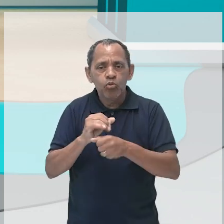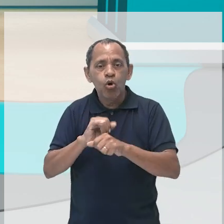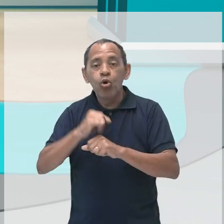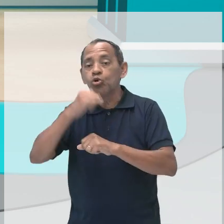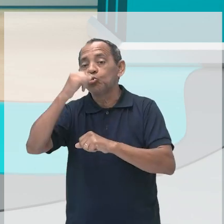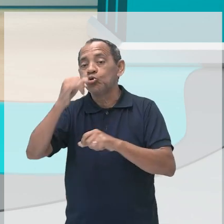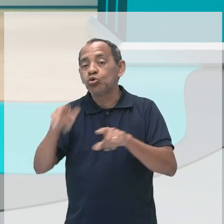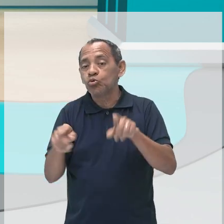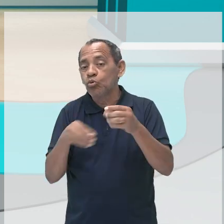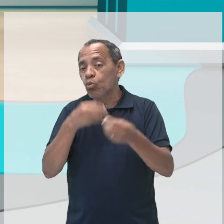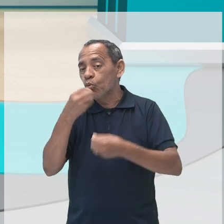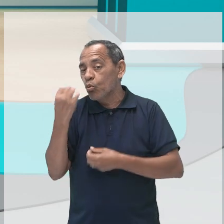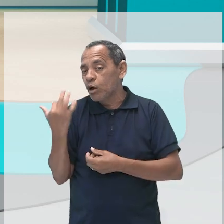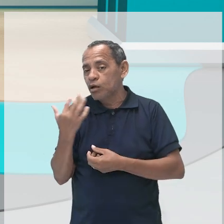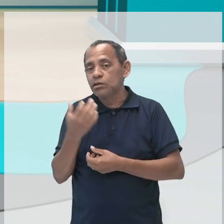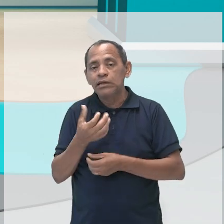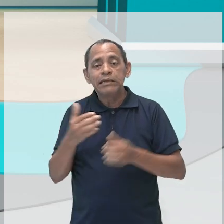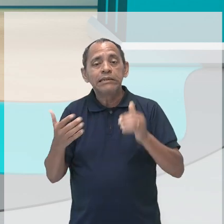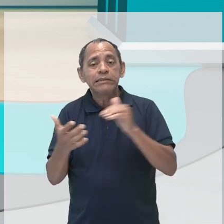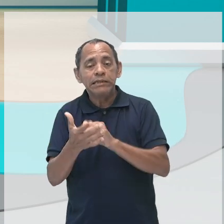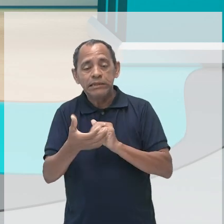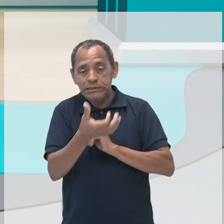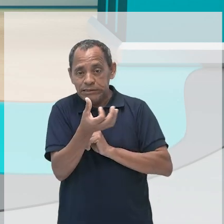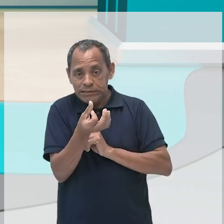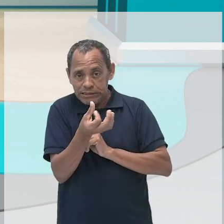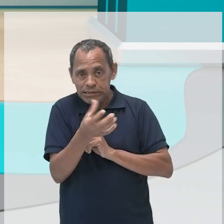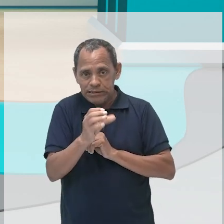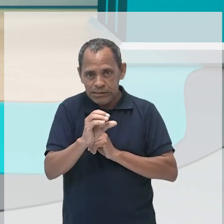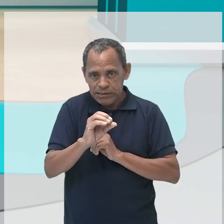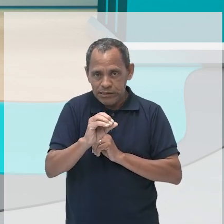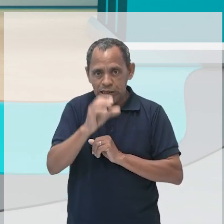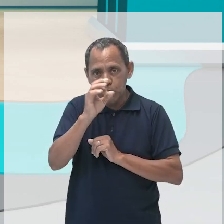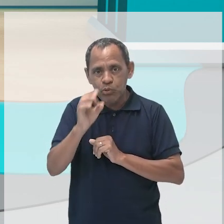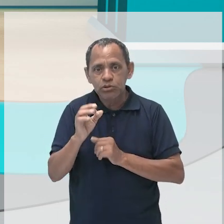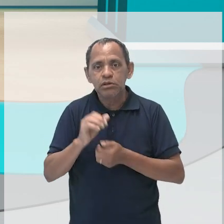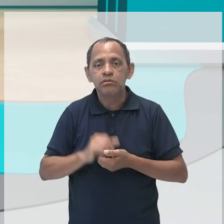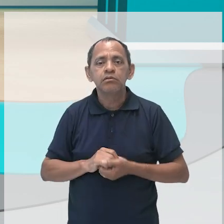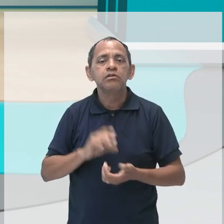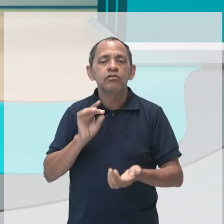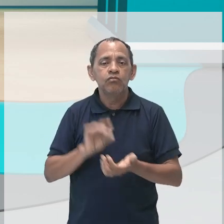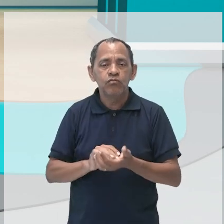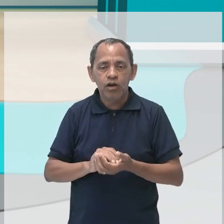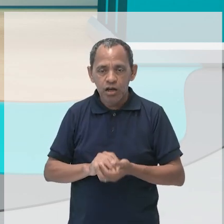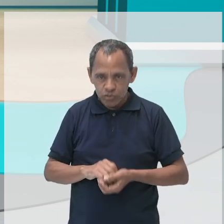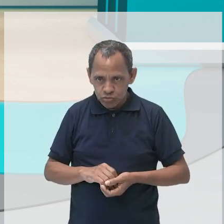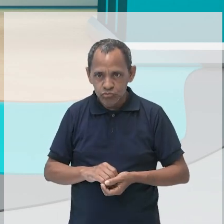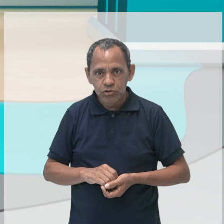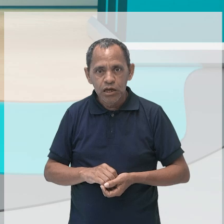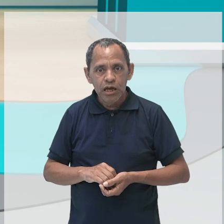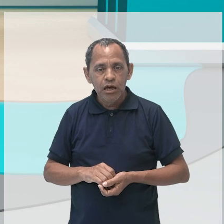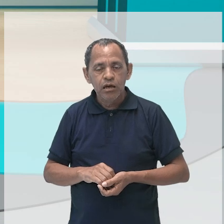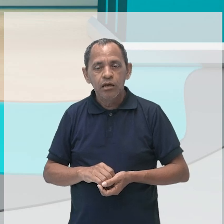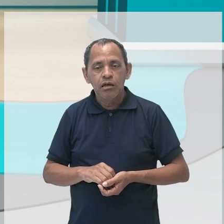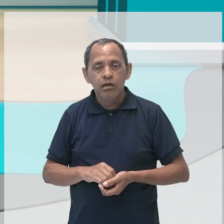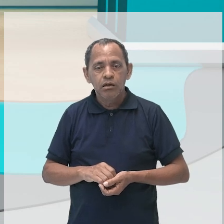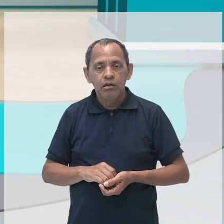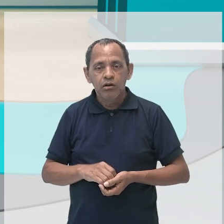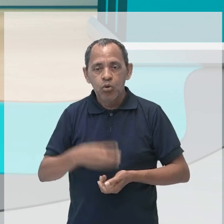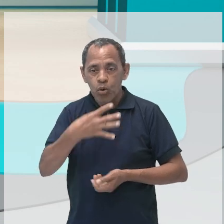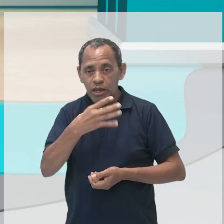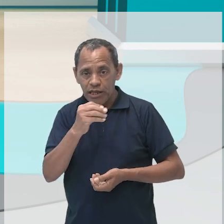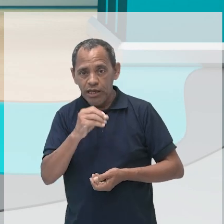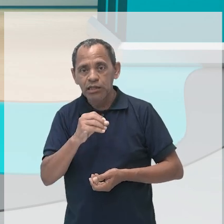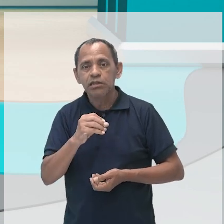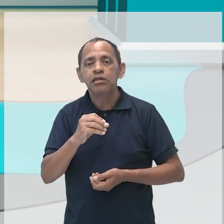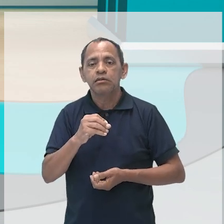Você pode receber um desconto de até 60% e, claro, o restante você vai pagar com um juros menor do que é cobrado